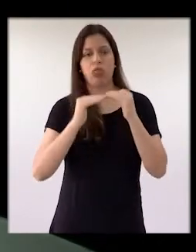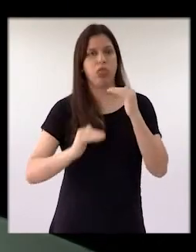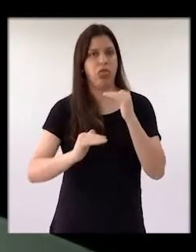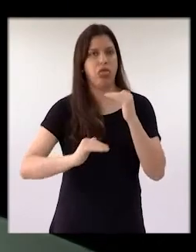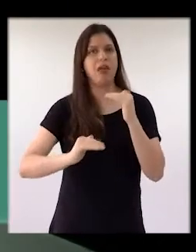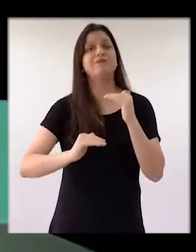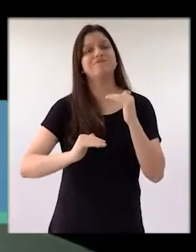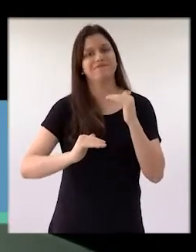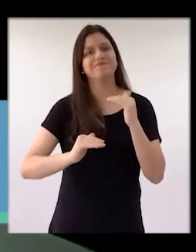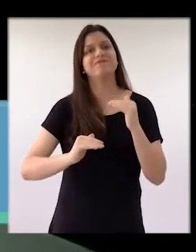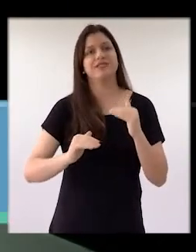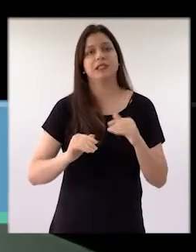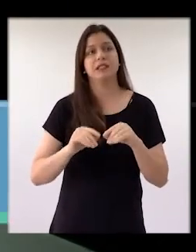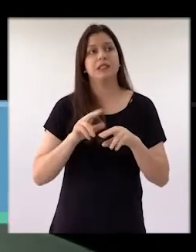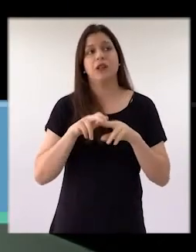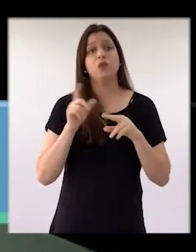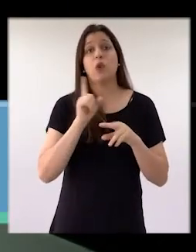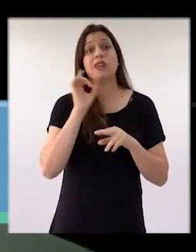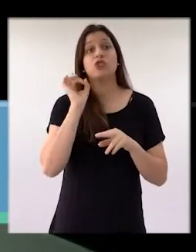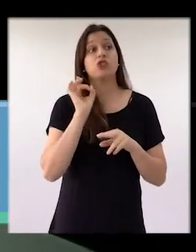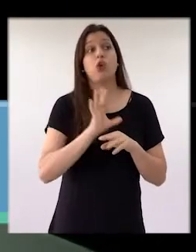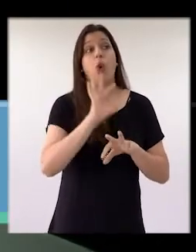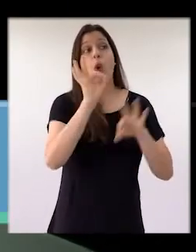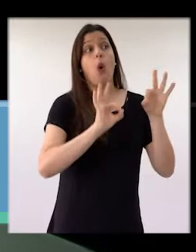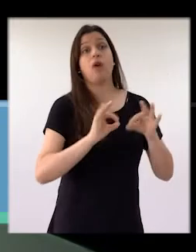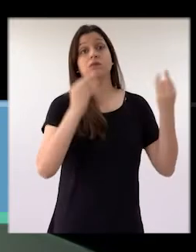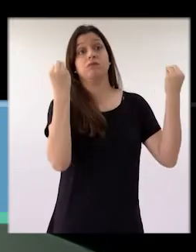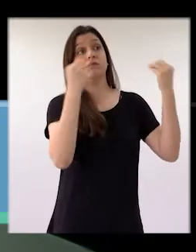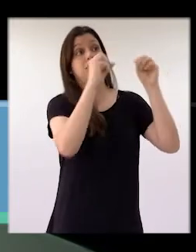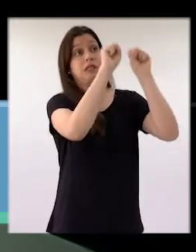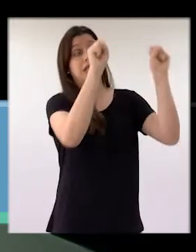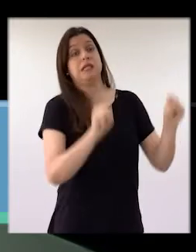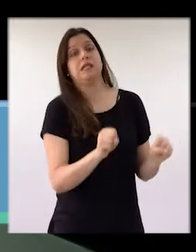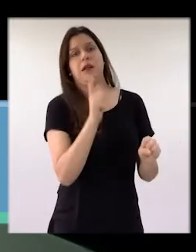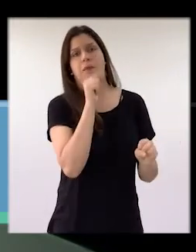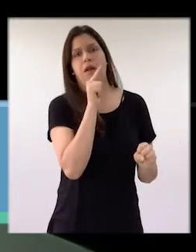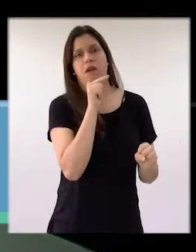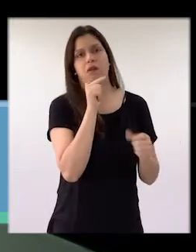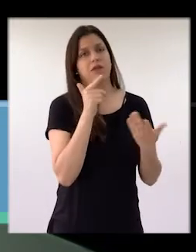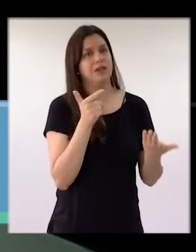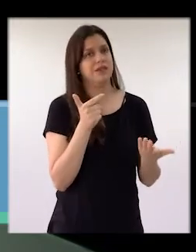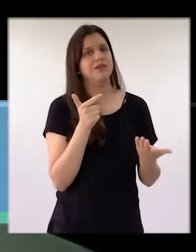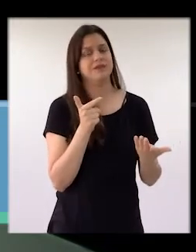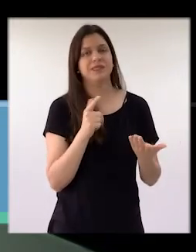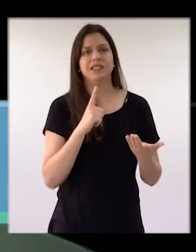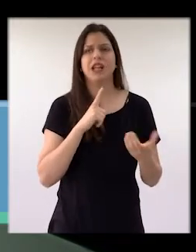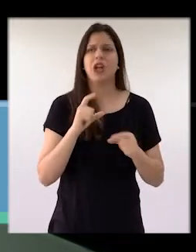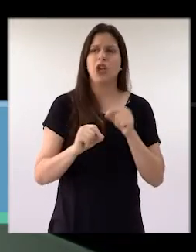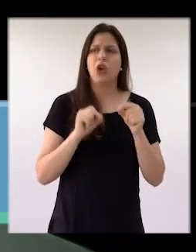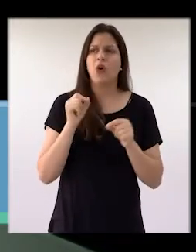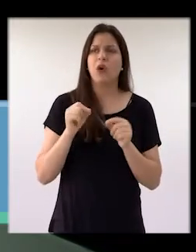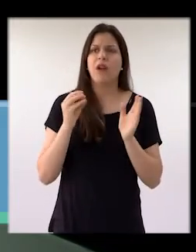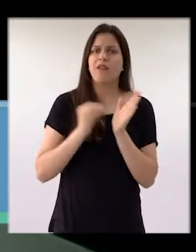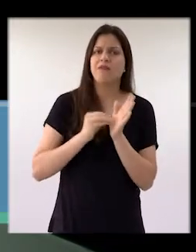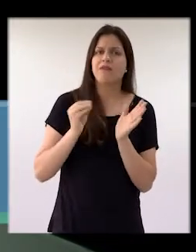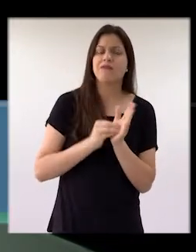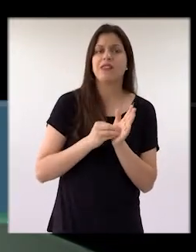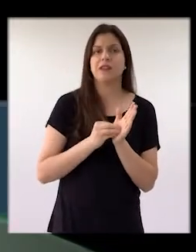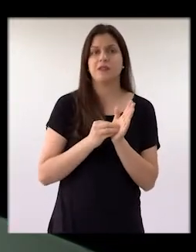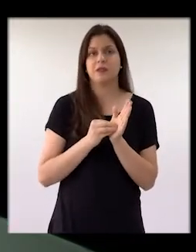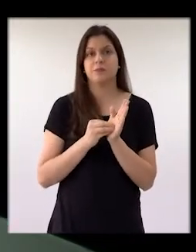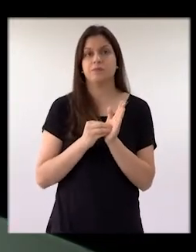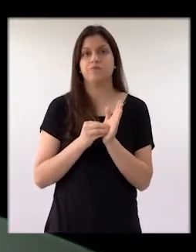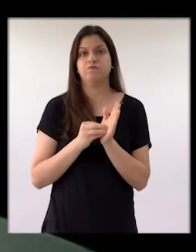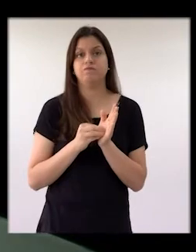defasagem em questão de esgoto, então está tendo essas parcerias. Então, não é só implantar o sistema, né? Então, ali a gente consegue identificar o que seria